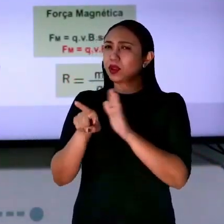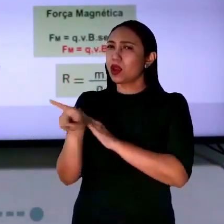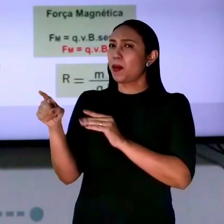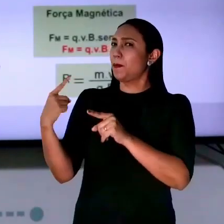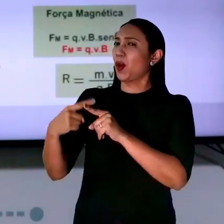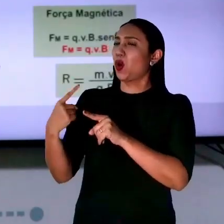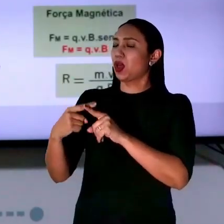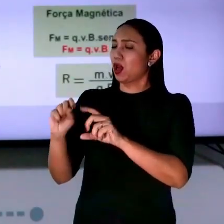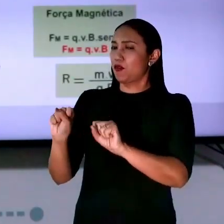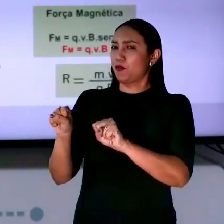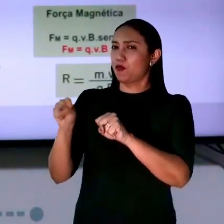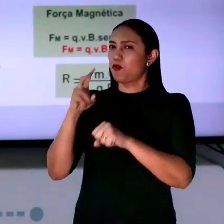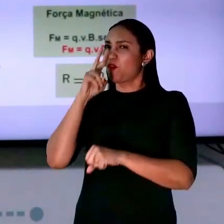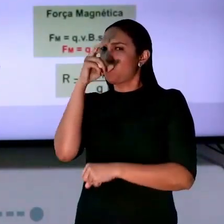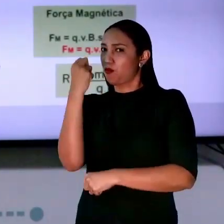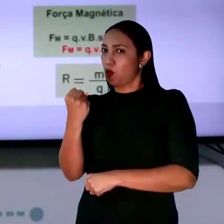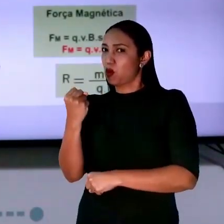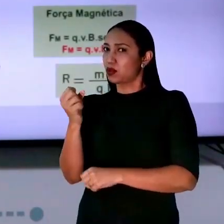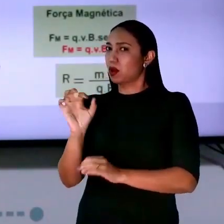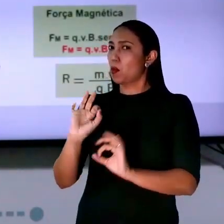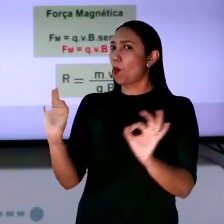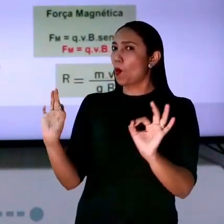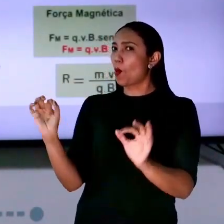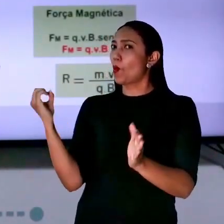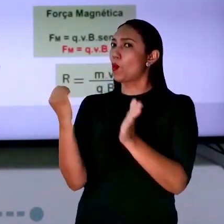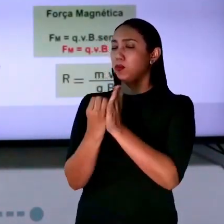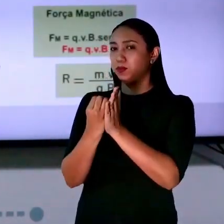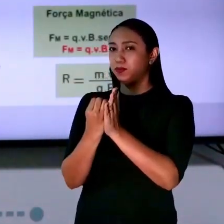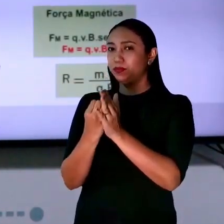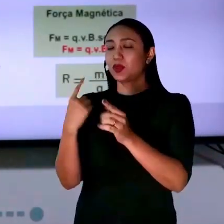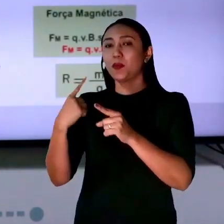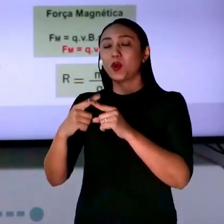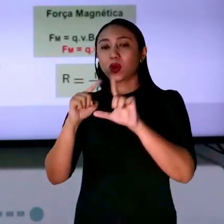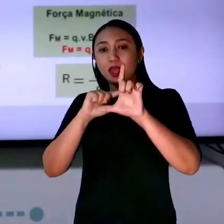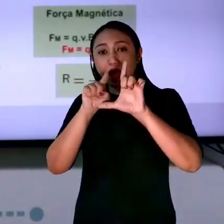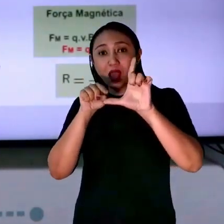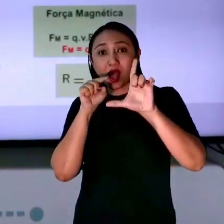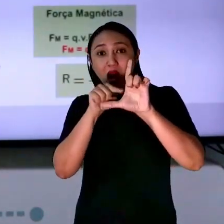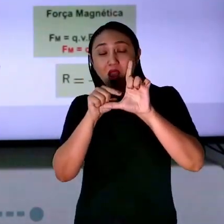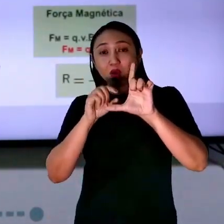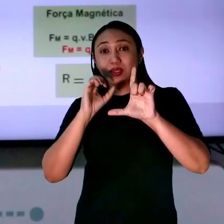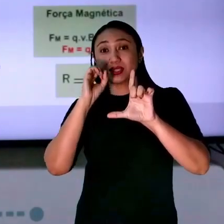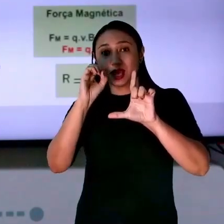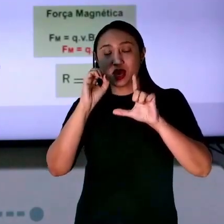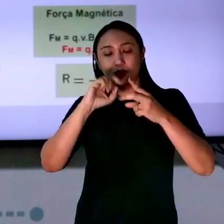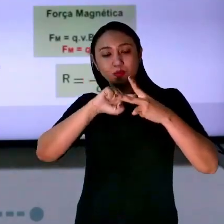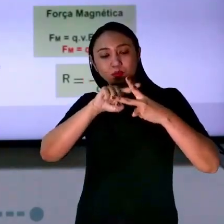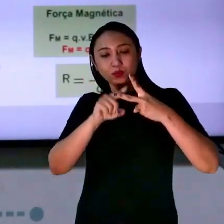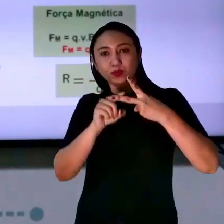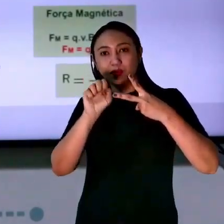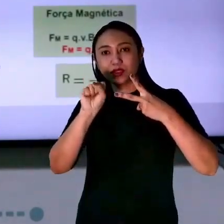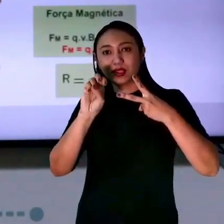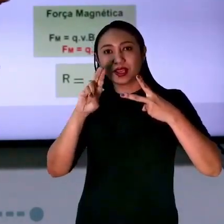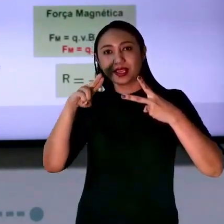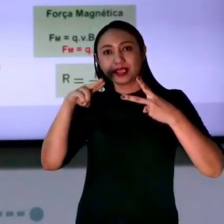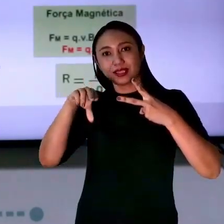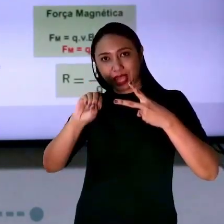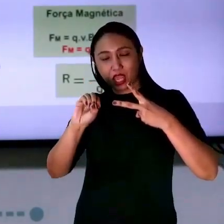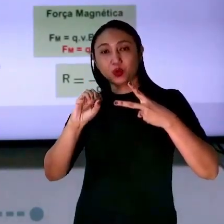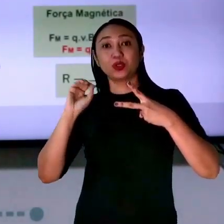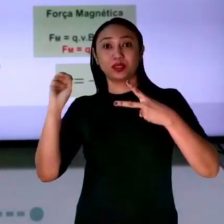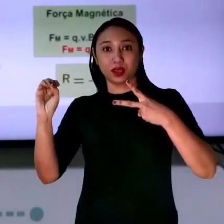zero? Porque quando ela está no mesmo sentido, o ângulo é de 0 grau e o seno de zero é zero. Quando ela está no